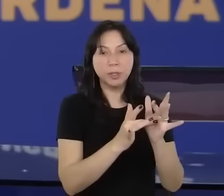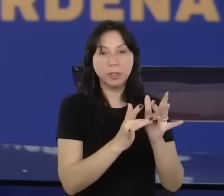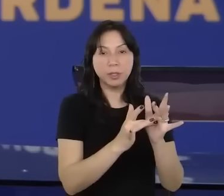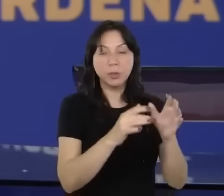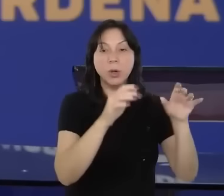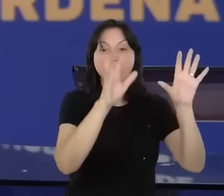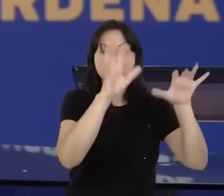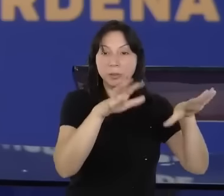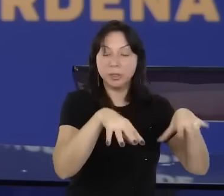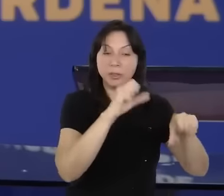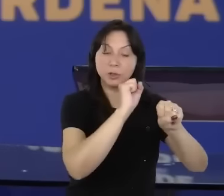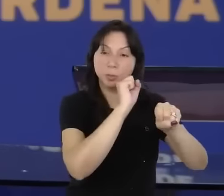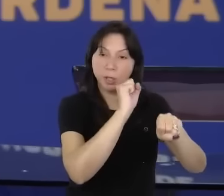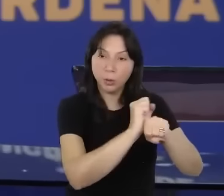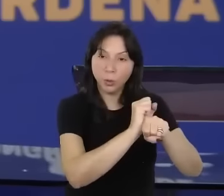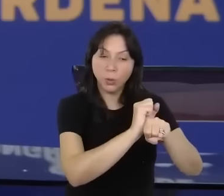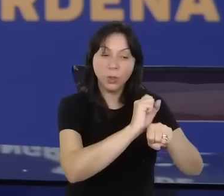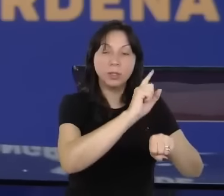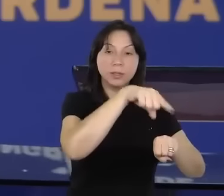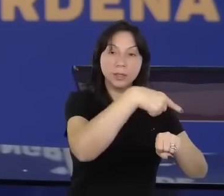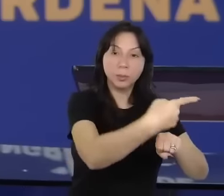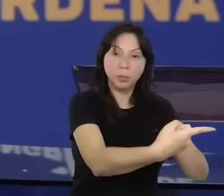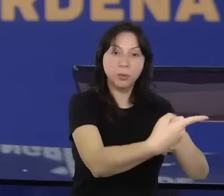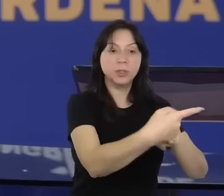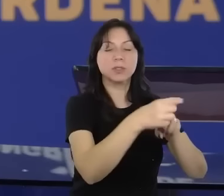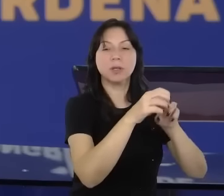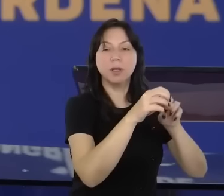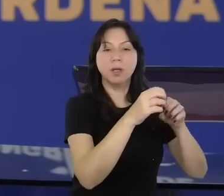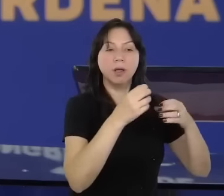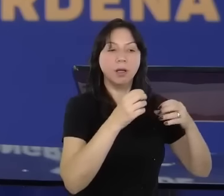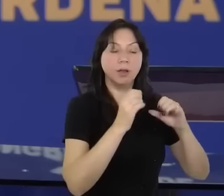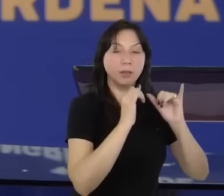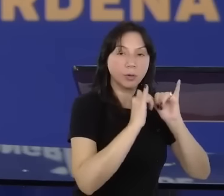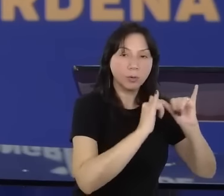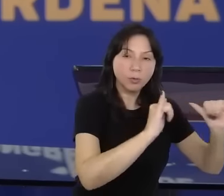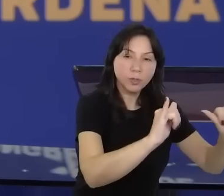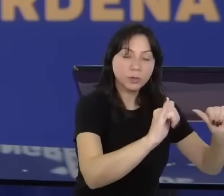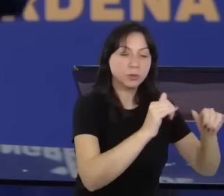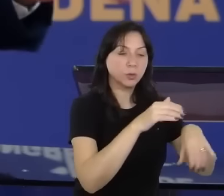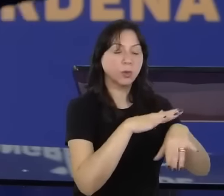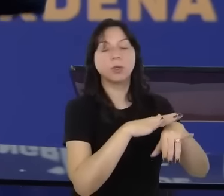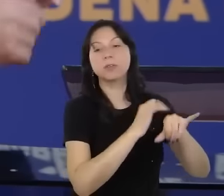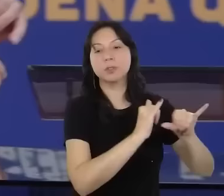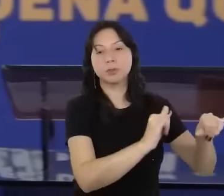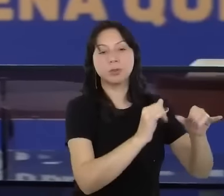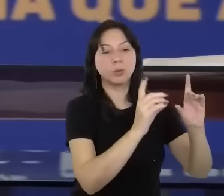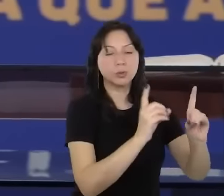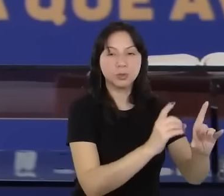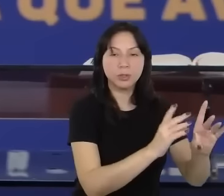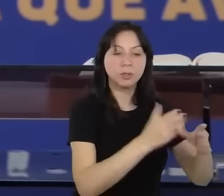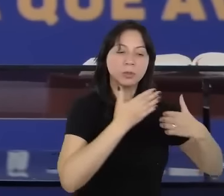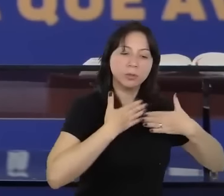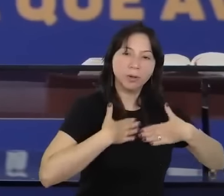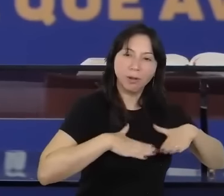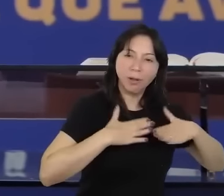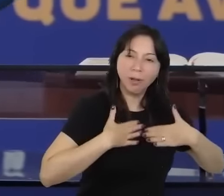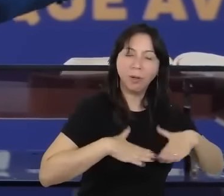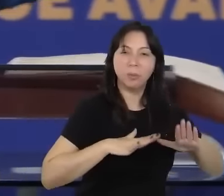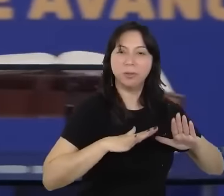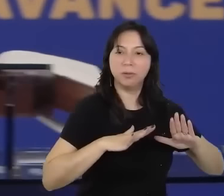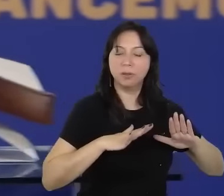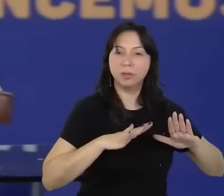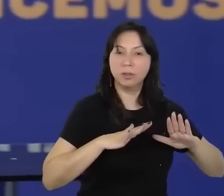que duvidaste aqui é o contrário aqui Jesus muda a metodologia a